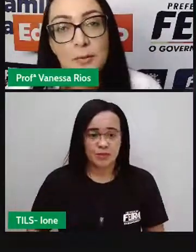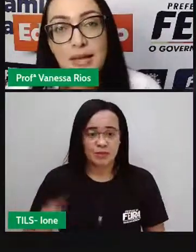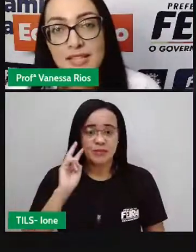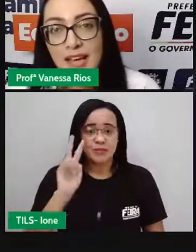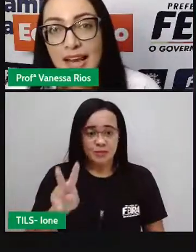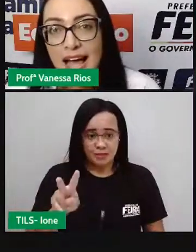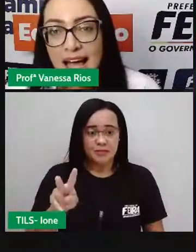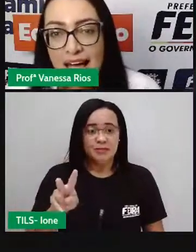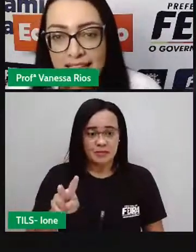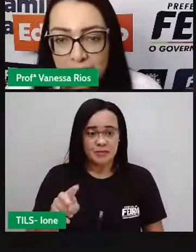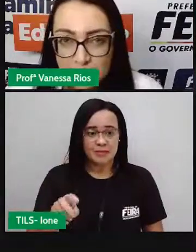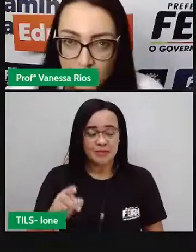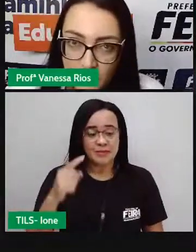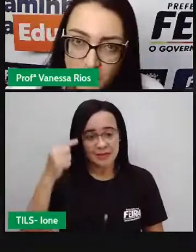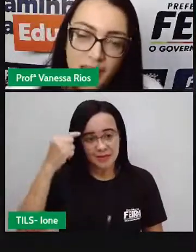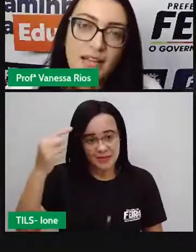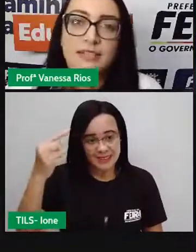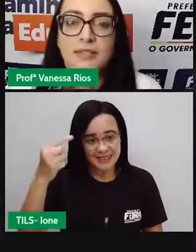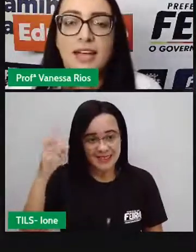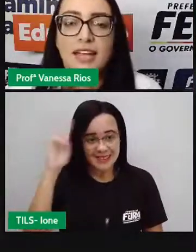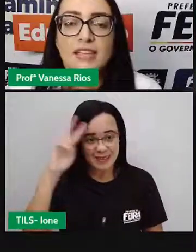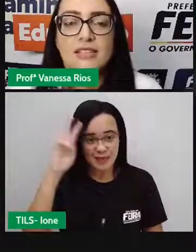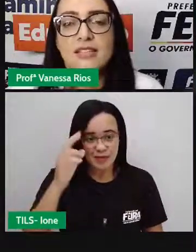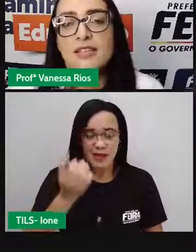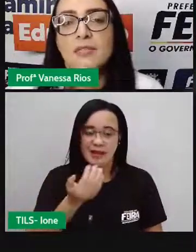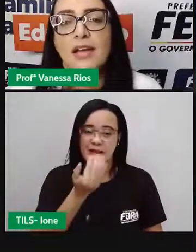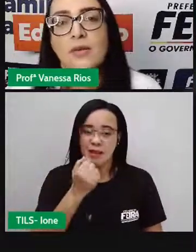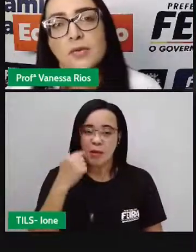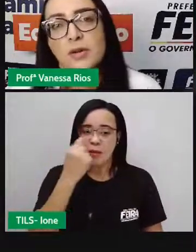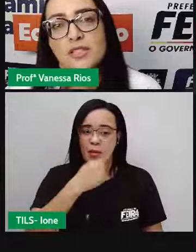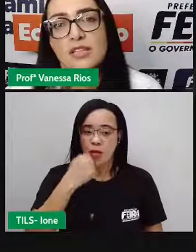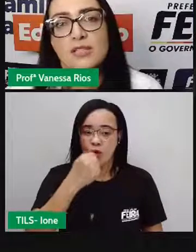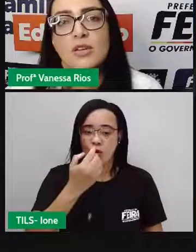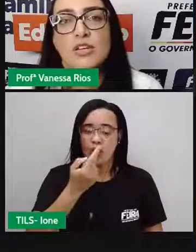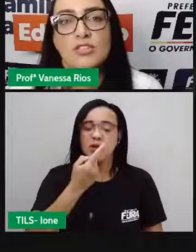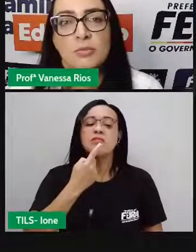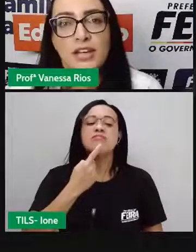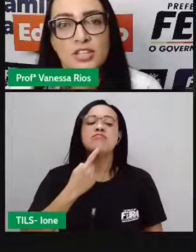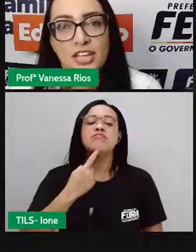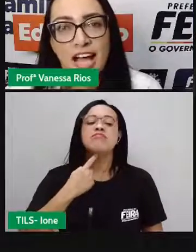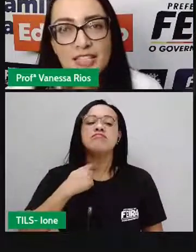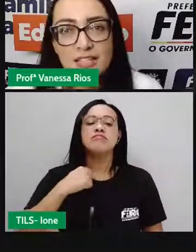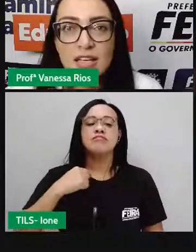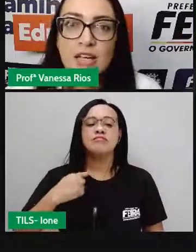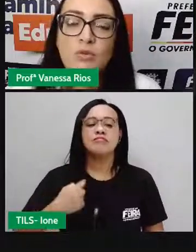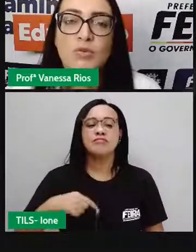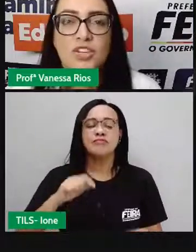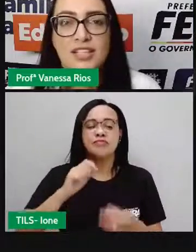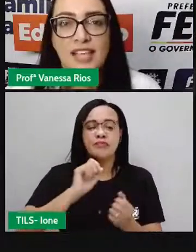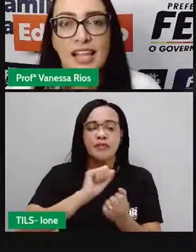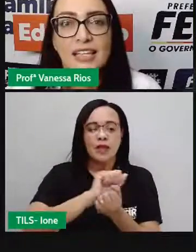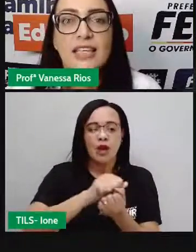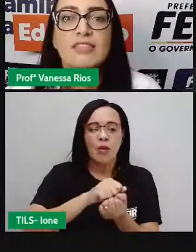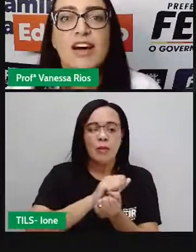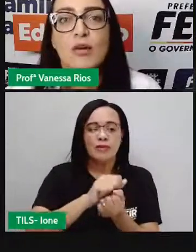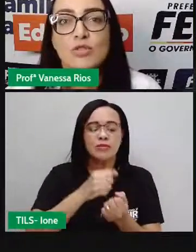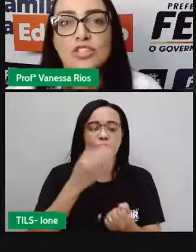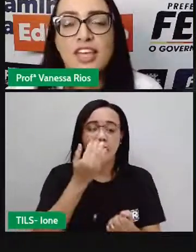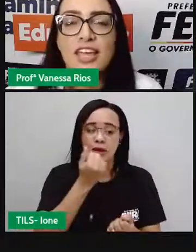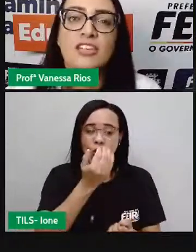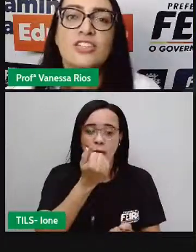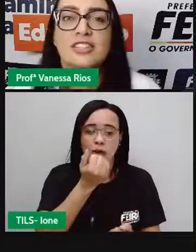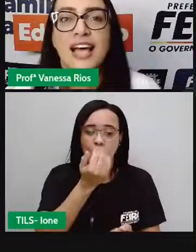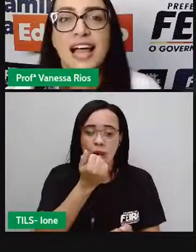Ele começa lá na boca, não é? Iniciando aí com o processo de mastigação, onde a saliva,